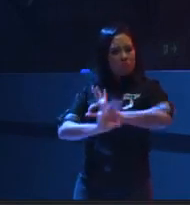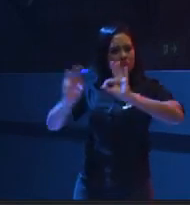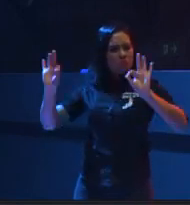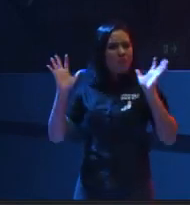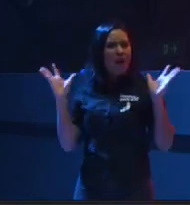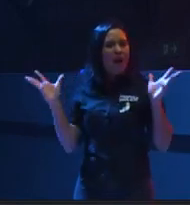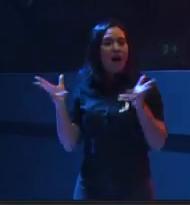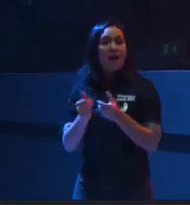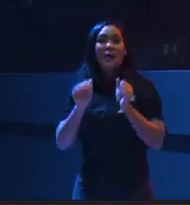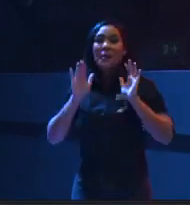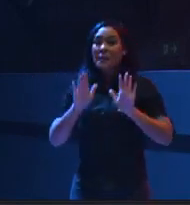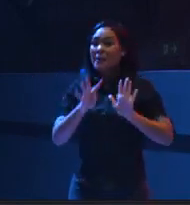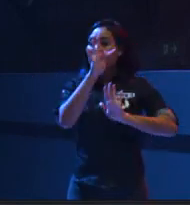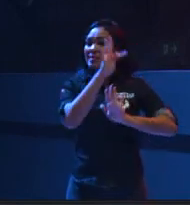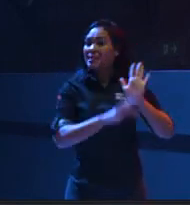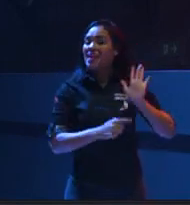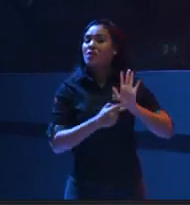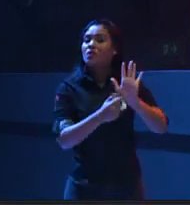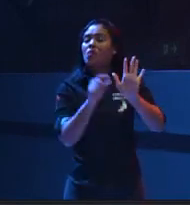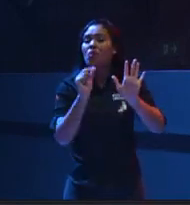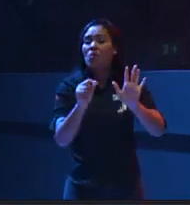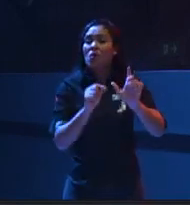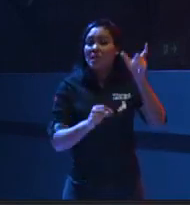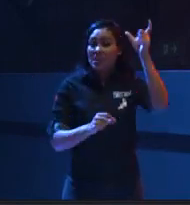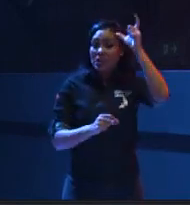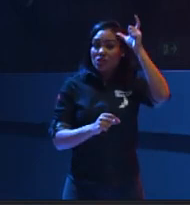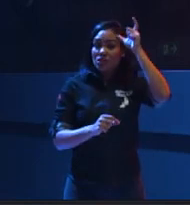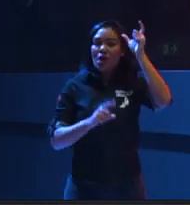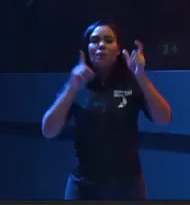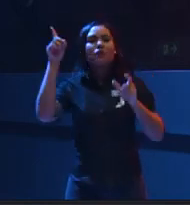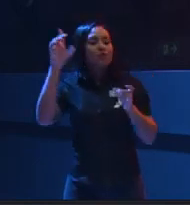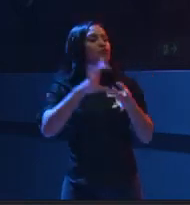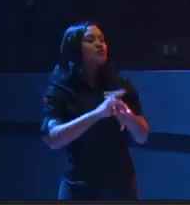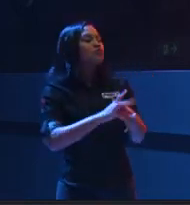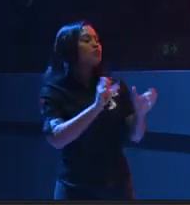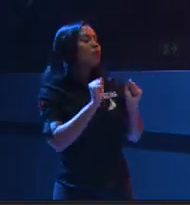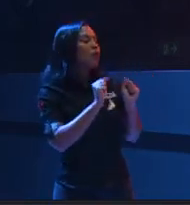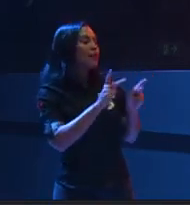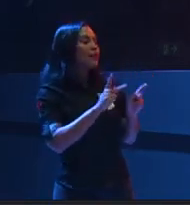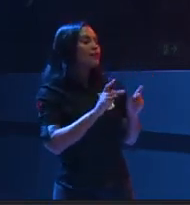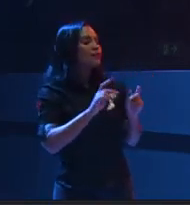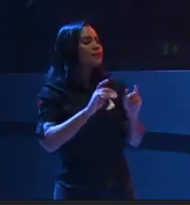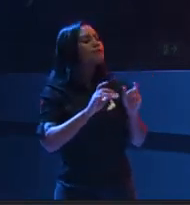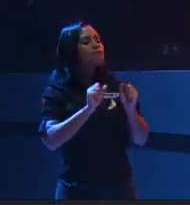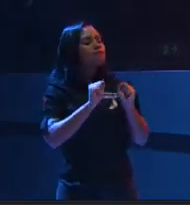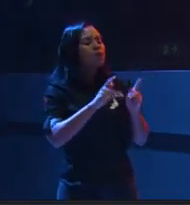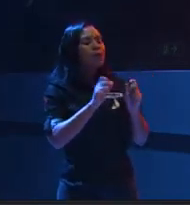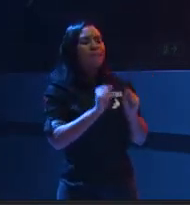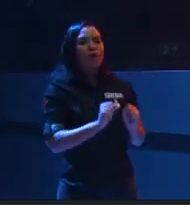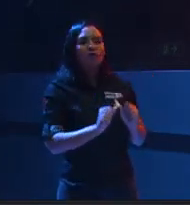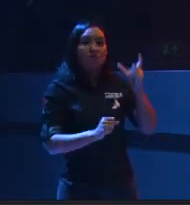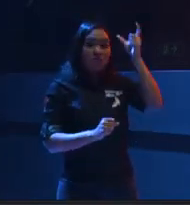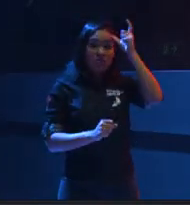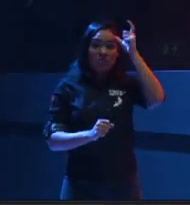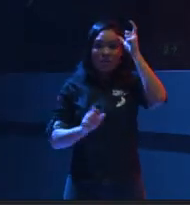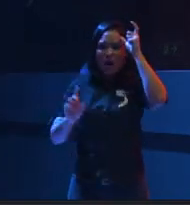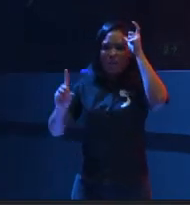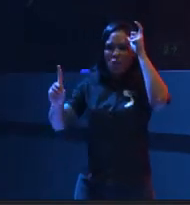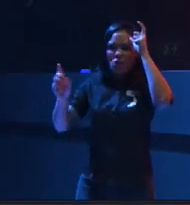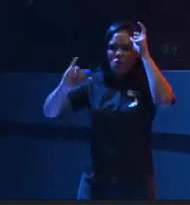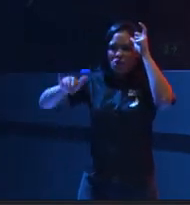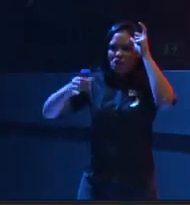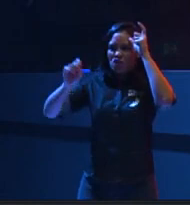diz o texto que Deus permitiu que o diabo tocasse na vida dele e no dia só ele perdeu tudo que tinha